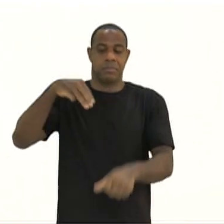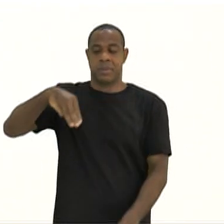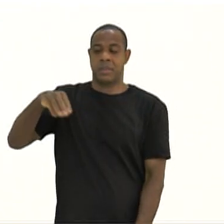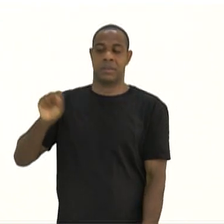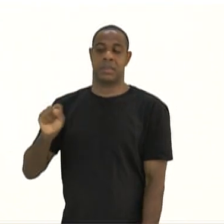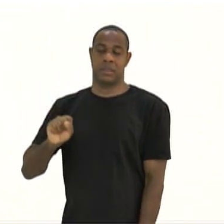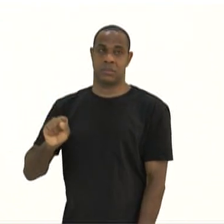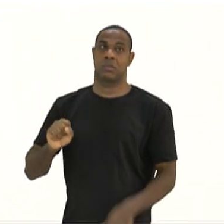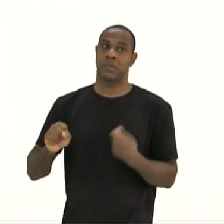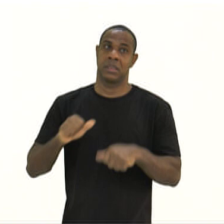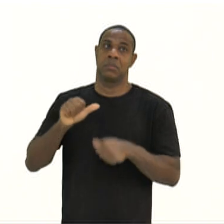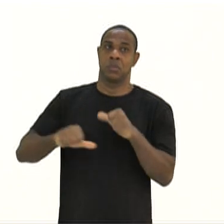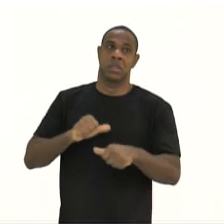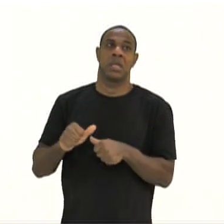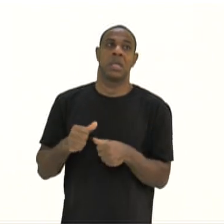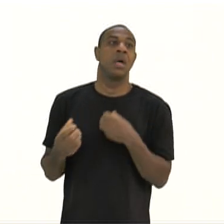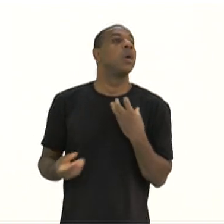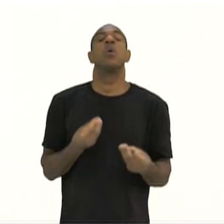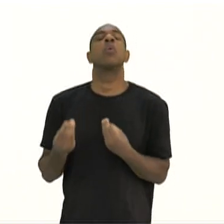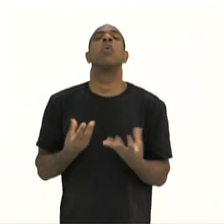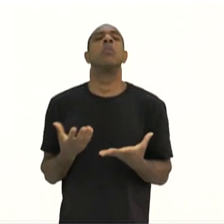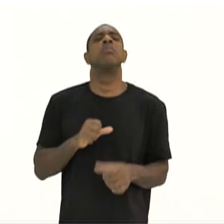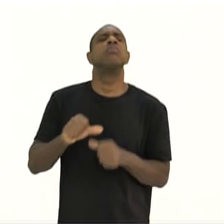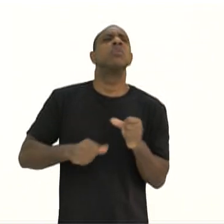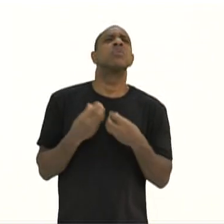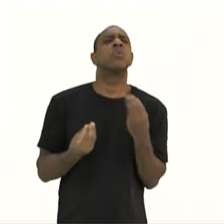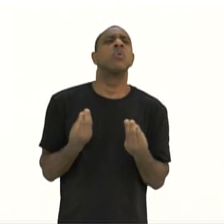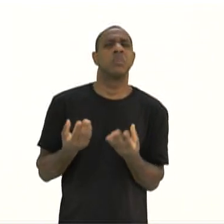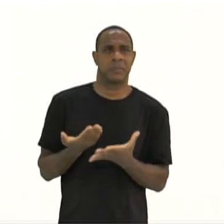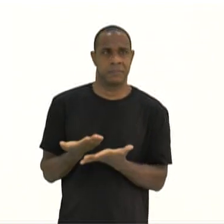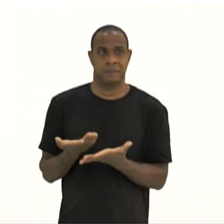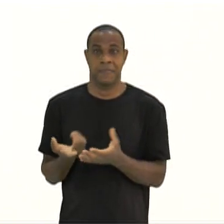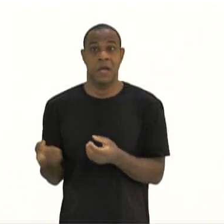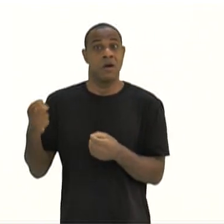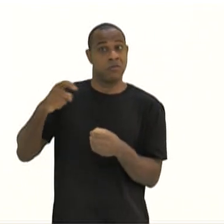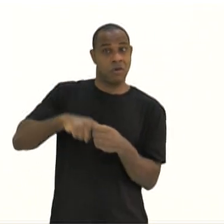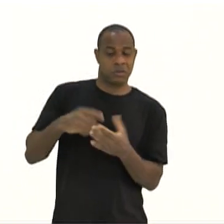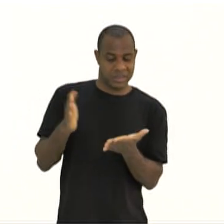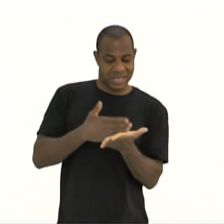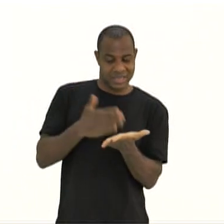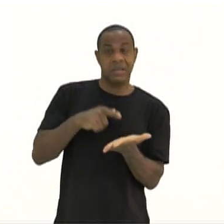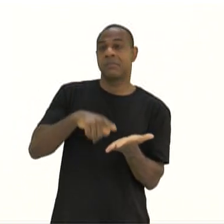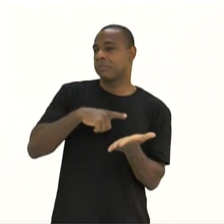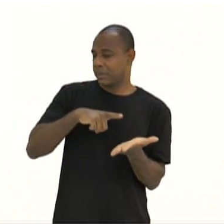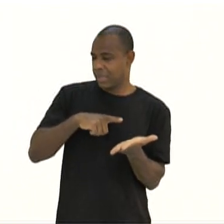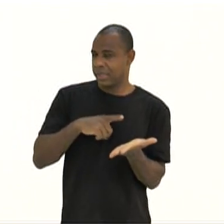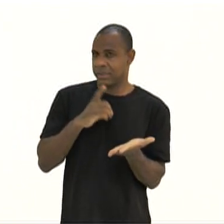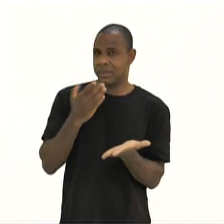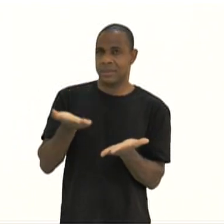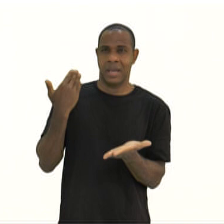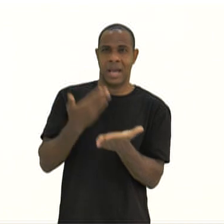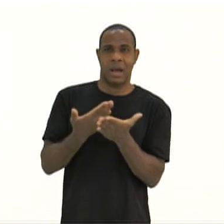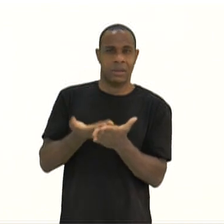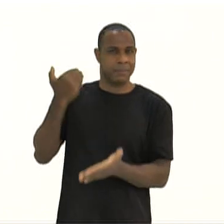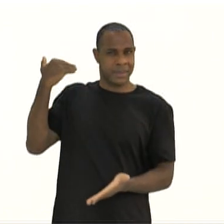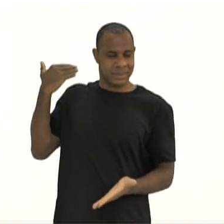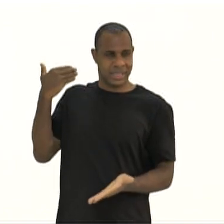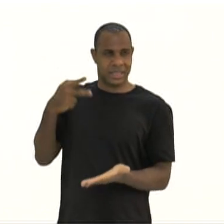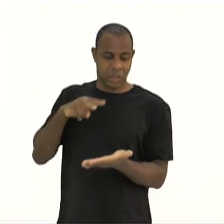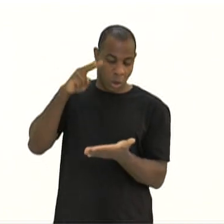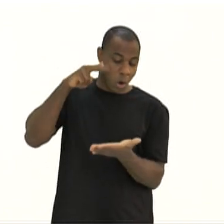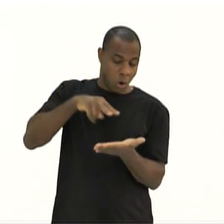por segundo. Como que a gente transforma mesmo? Se você voltar lá no seu caderno, você vai encontrar, né, o esqueminha lá